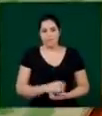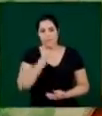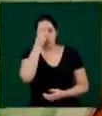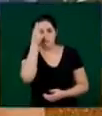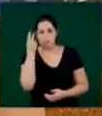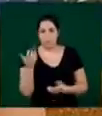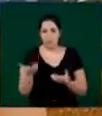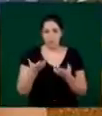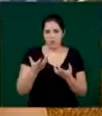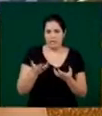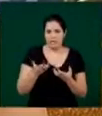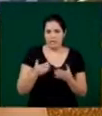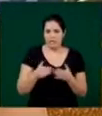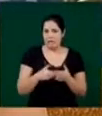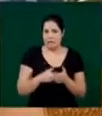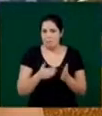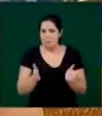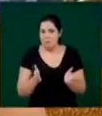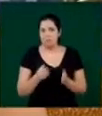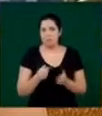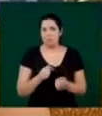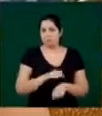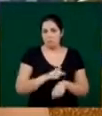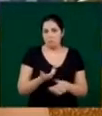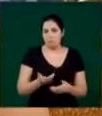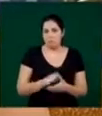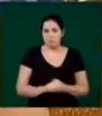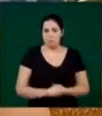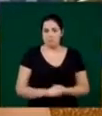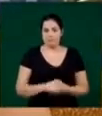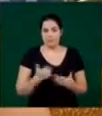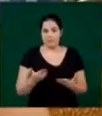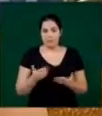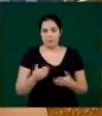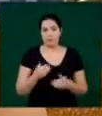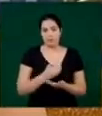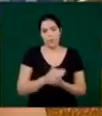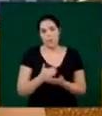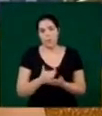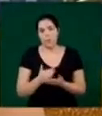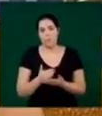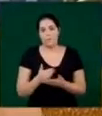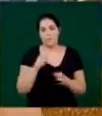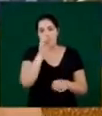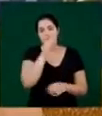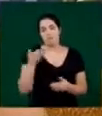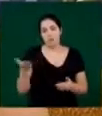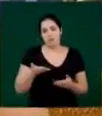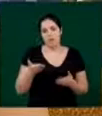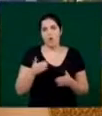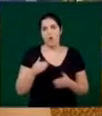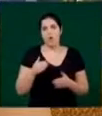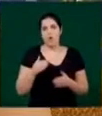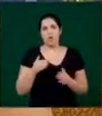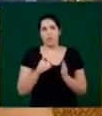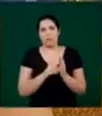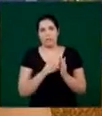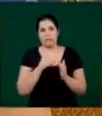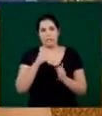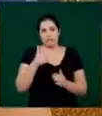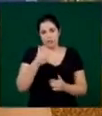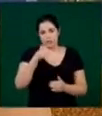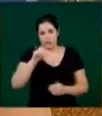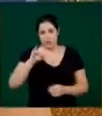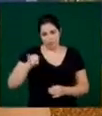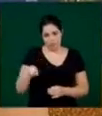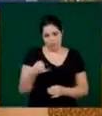conferir a exposição, fica aberta até quando? Abriu no sábado agora e fica aberto até a próxima segunda-feira, dia 29.